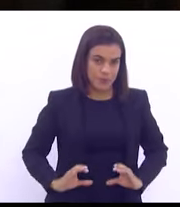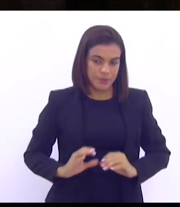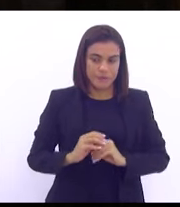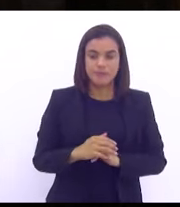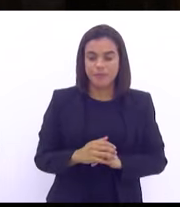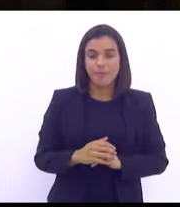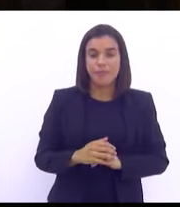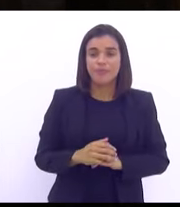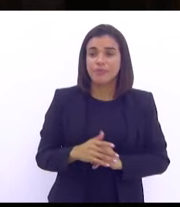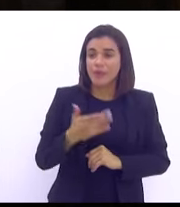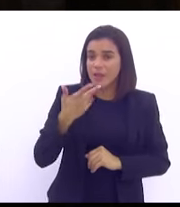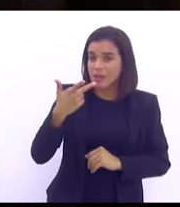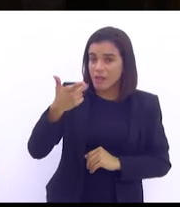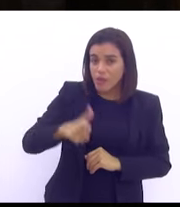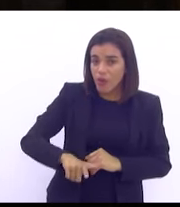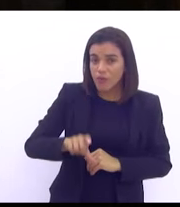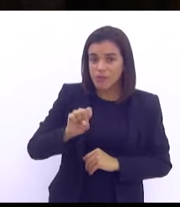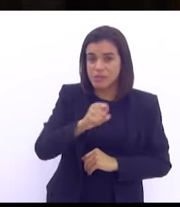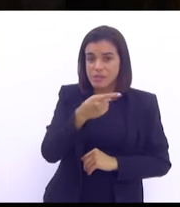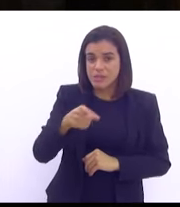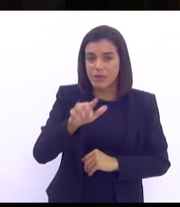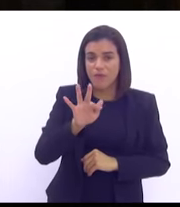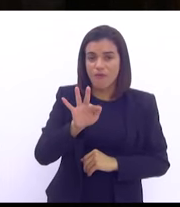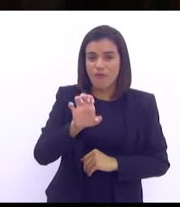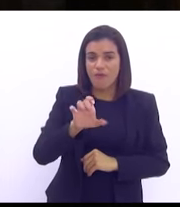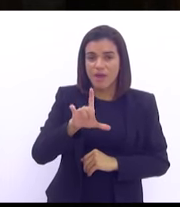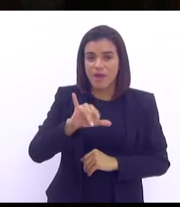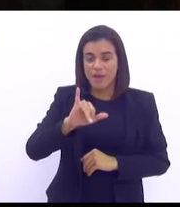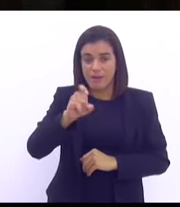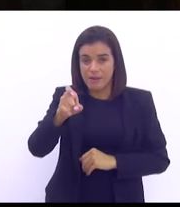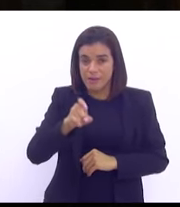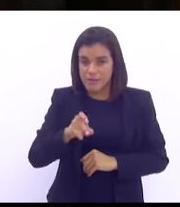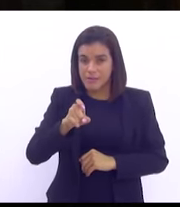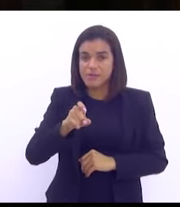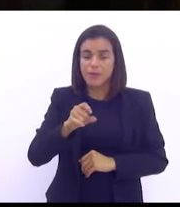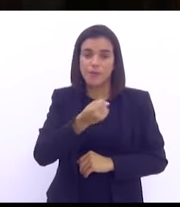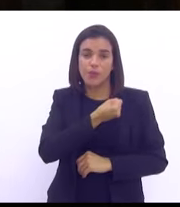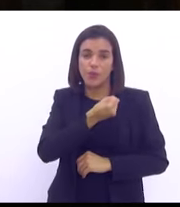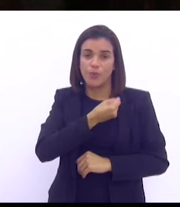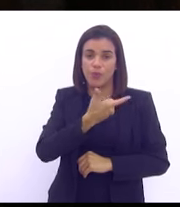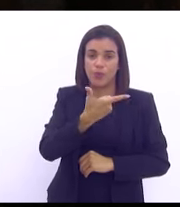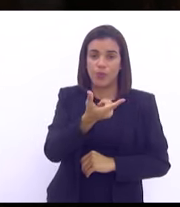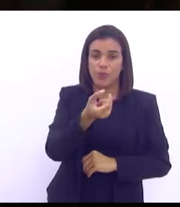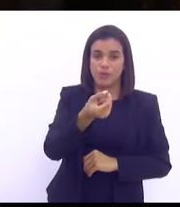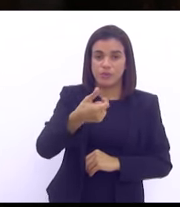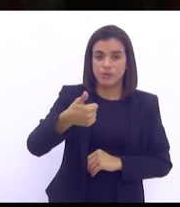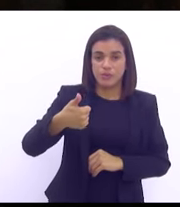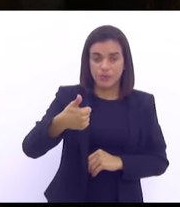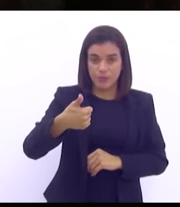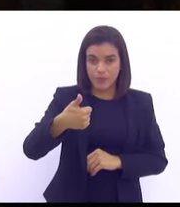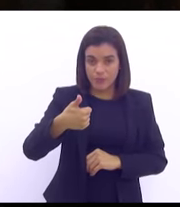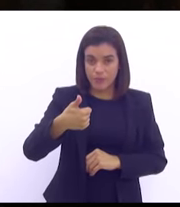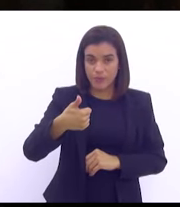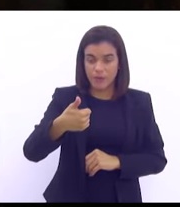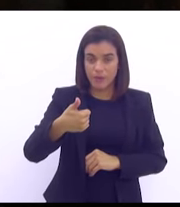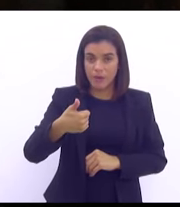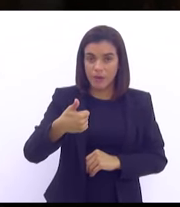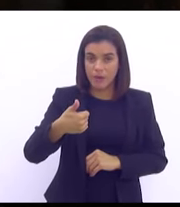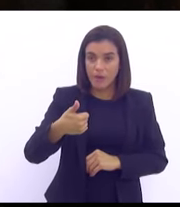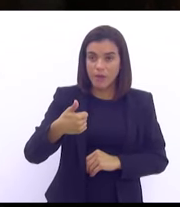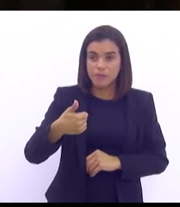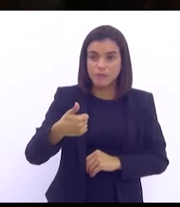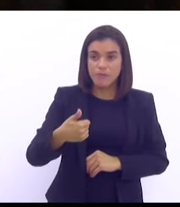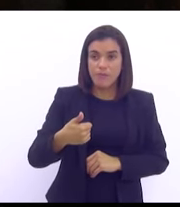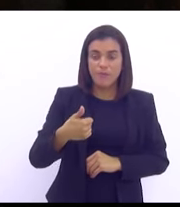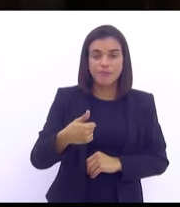dizer, São Félix, se não me falha a memória, número 201. Há uma para